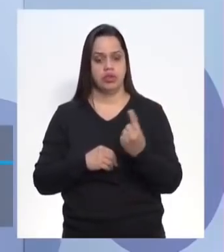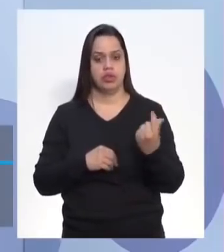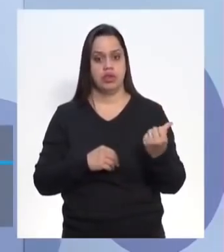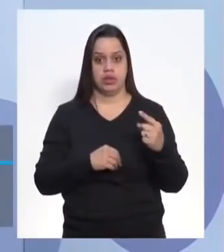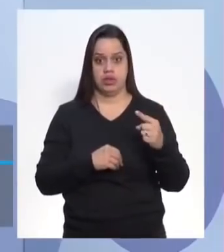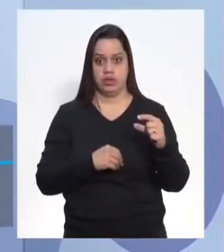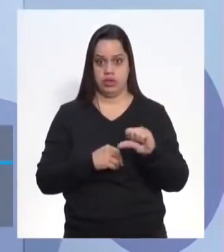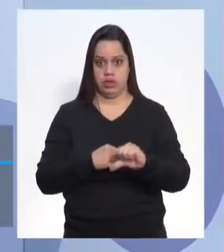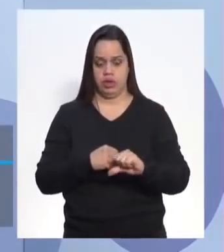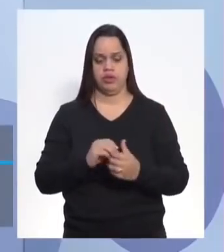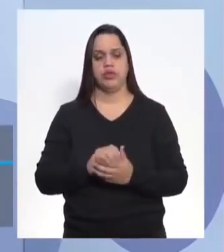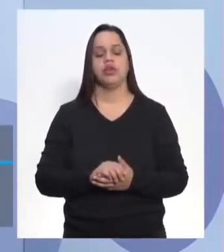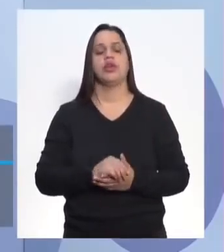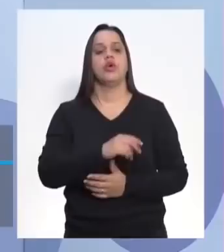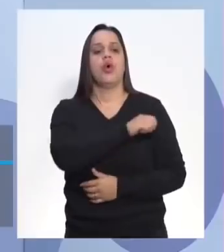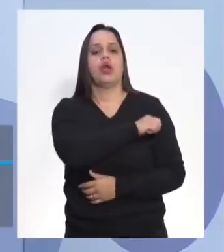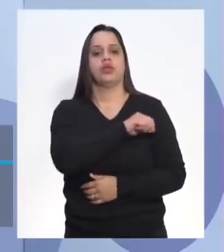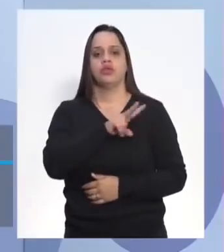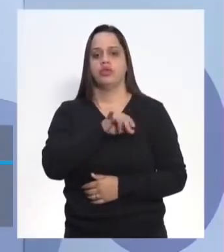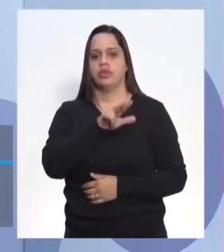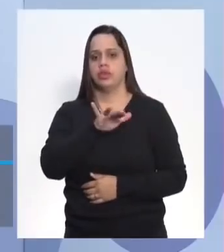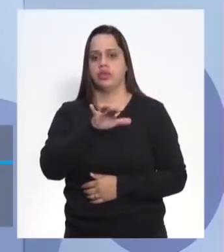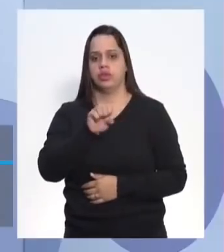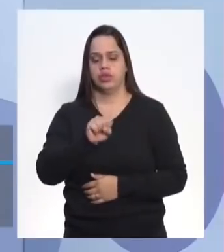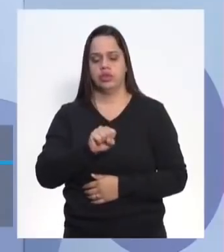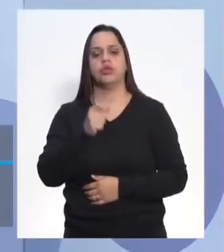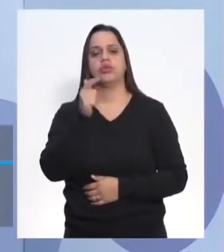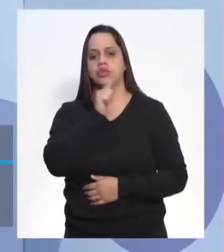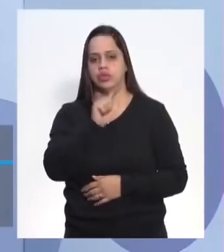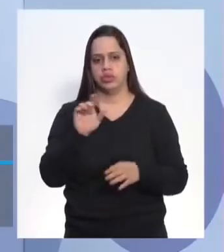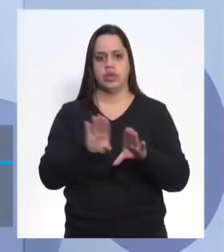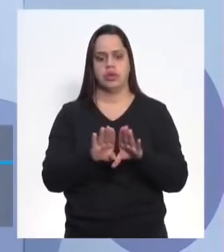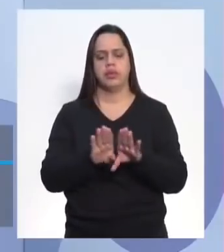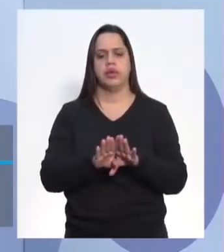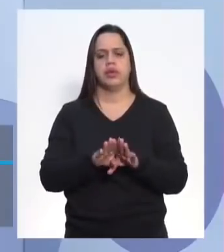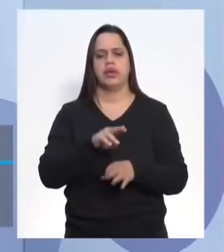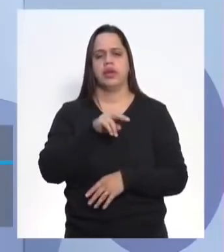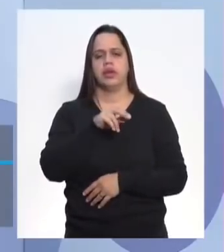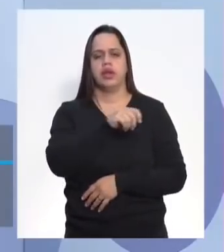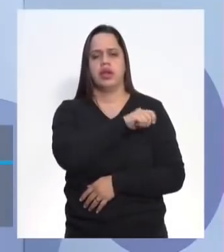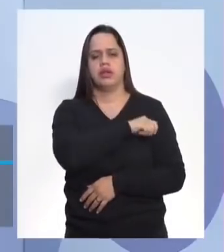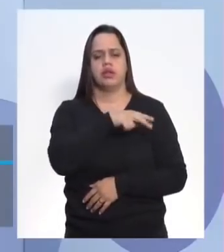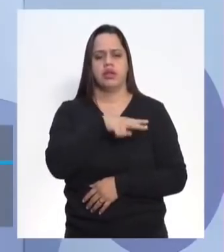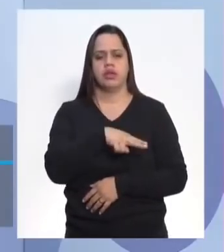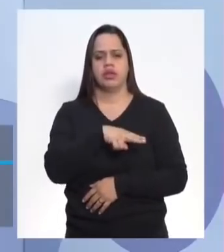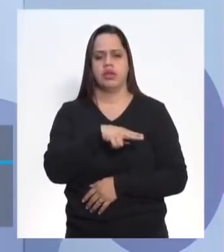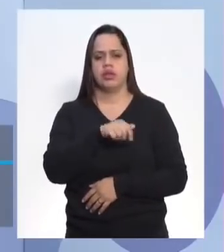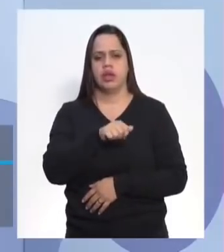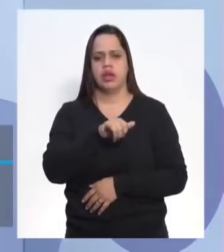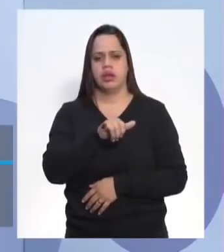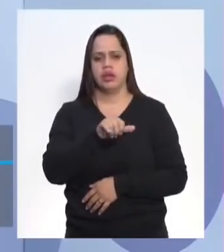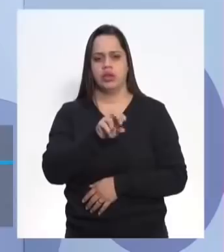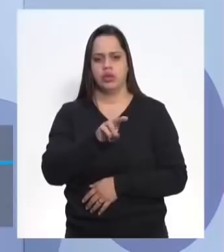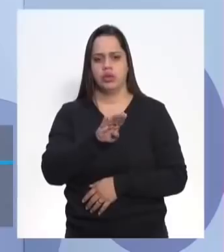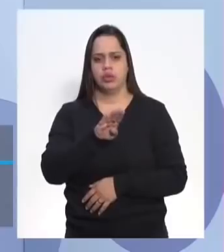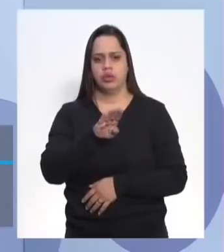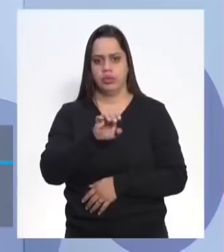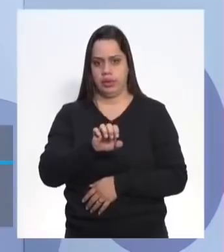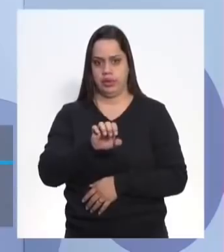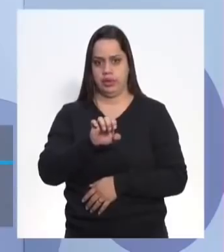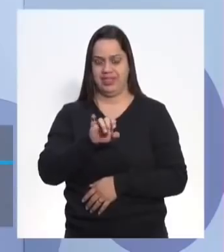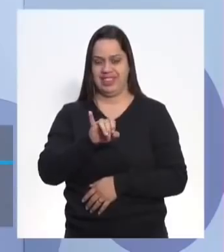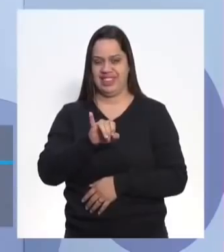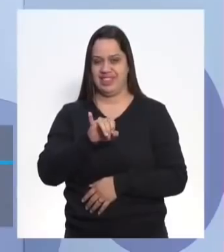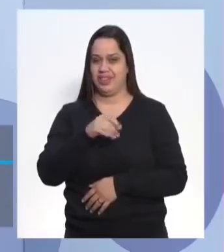O Vinícius também conseguiu. Opa, Nayubi, eu acho que o nome é esse, se eu falei errado, desculpa, tá